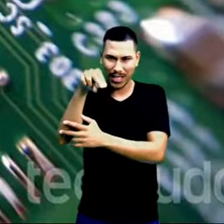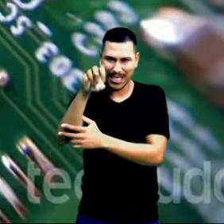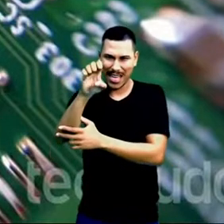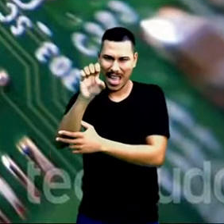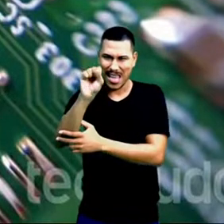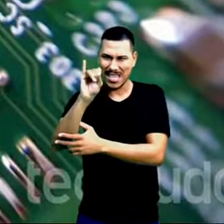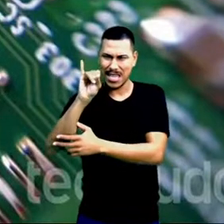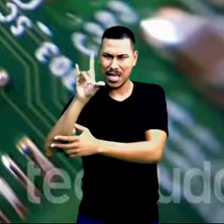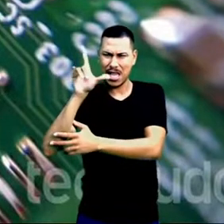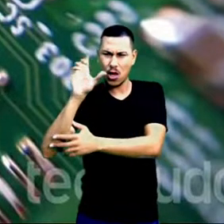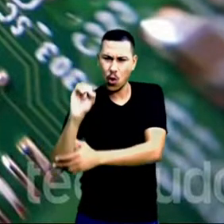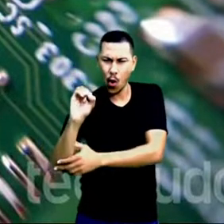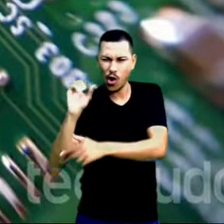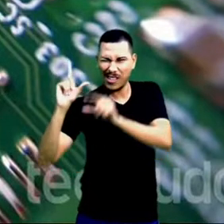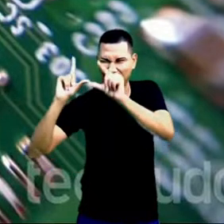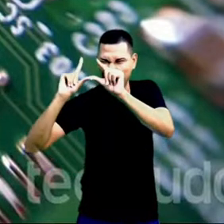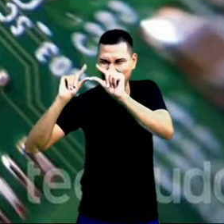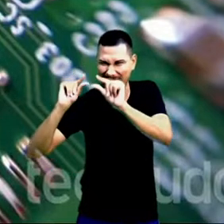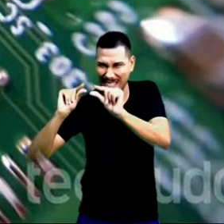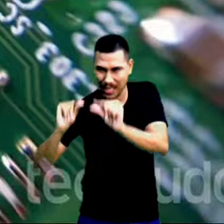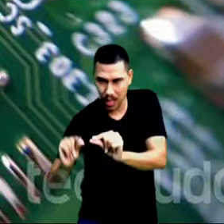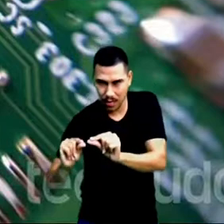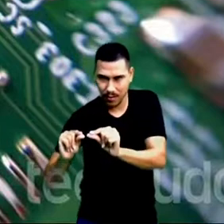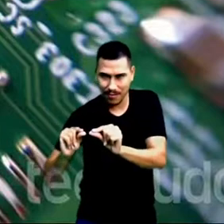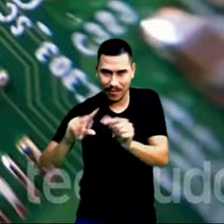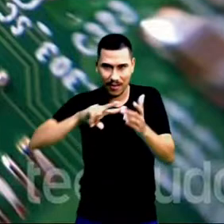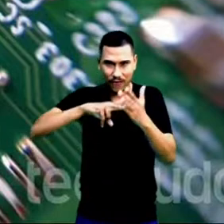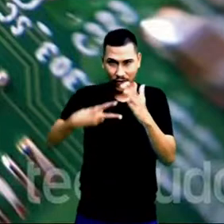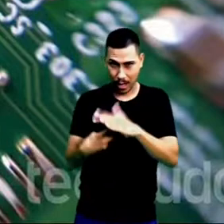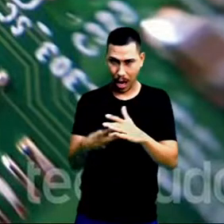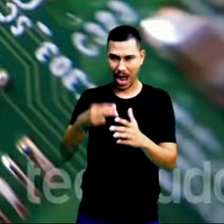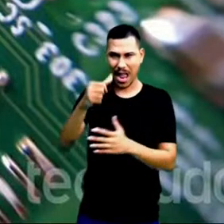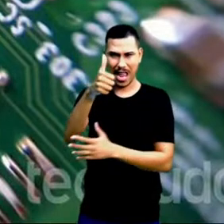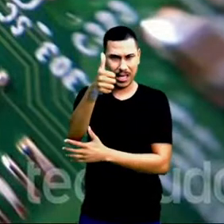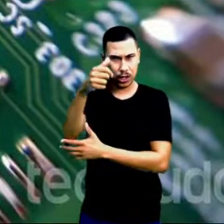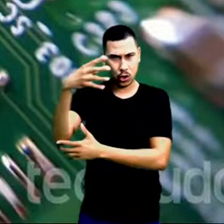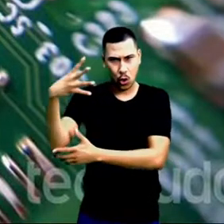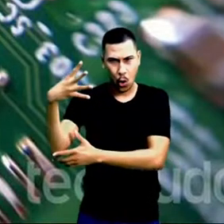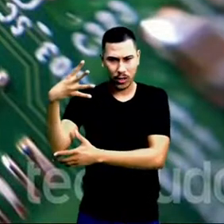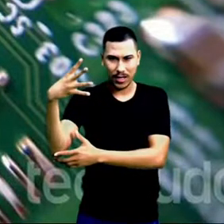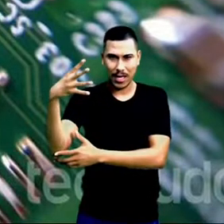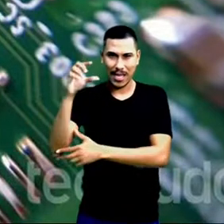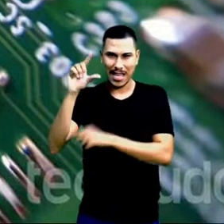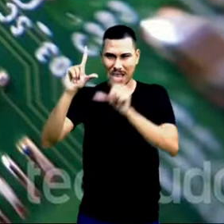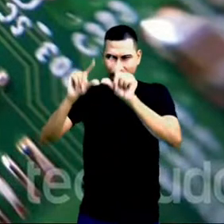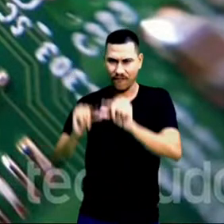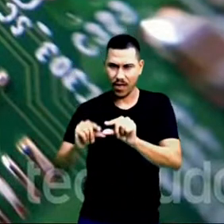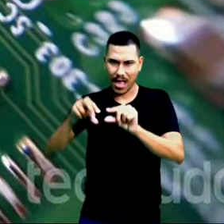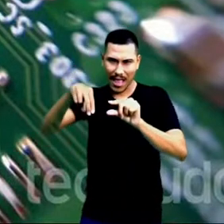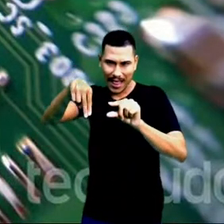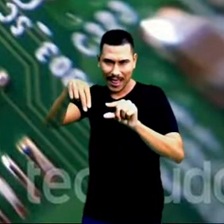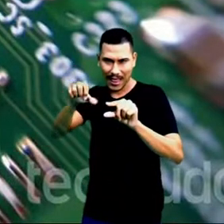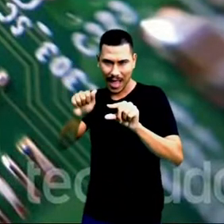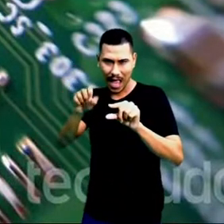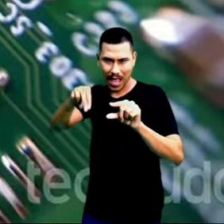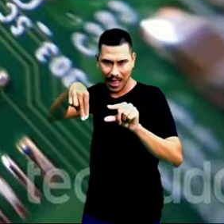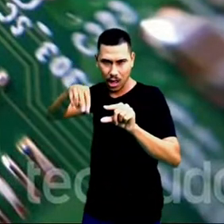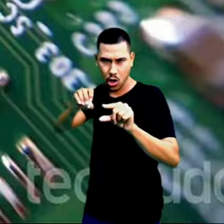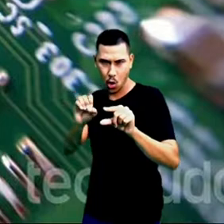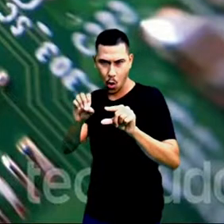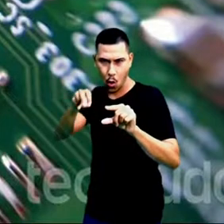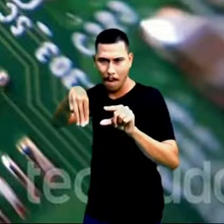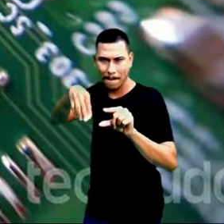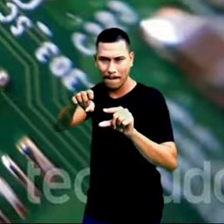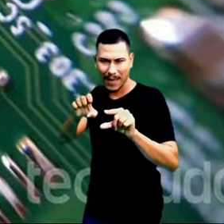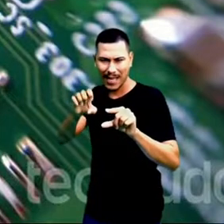que equivalem a 14 nanômetros. Para você entender o nanômetro, o fio de cabelo,